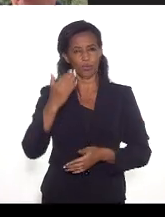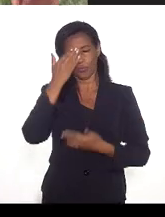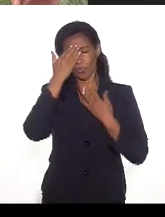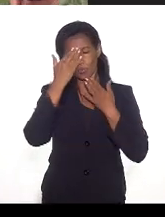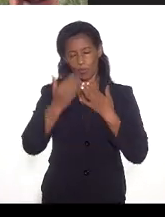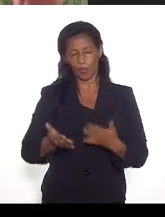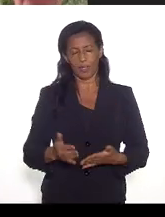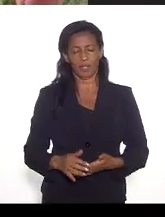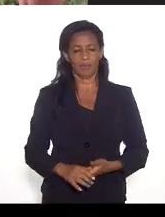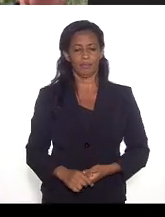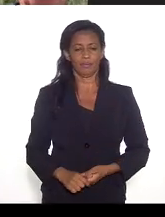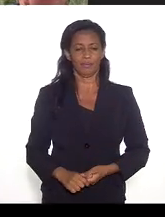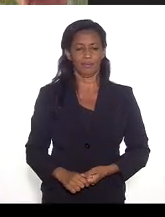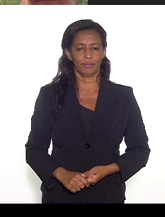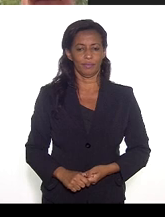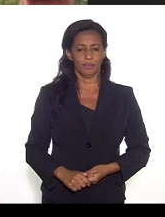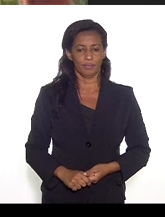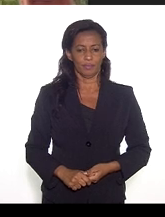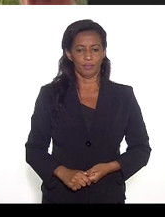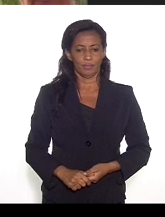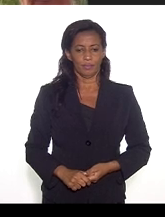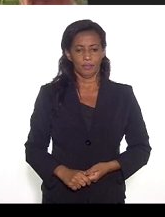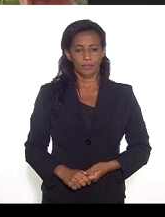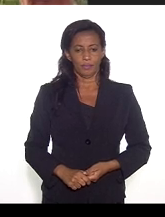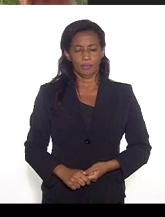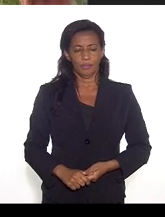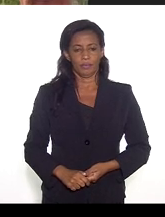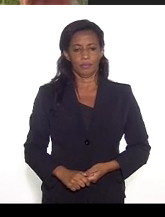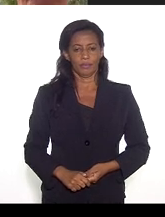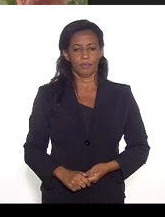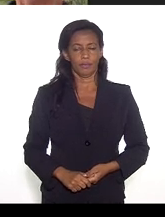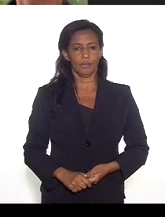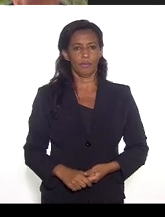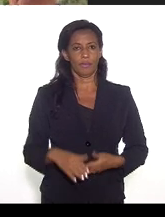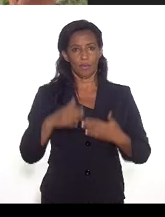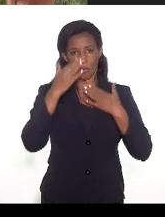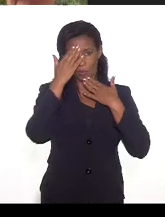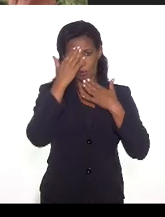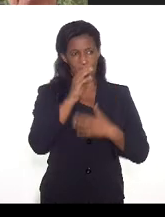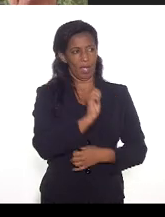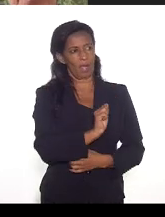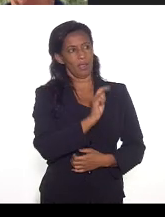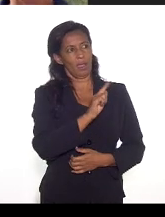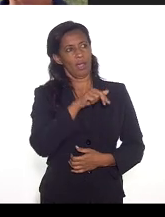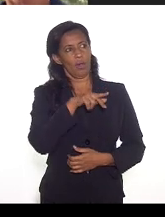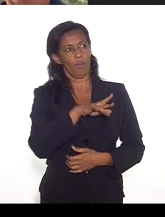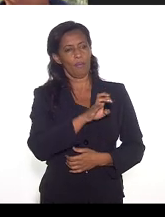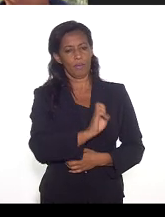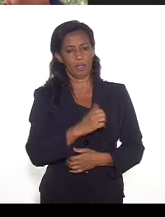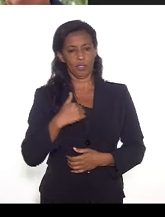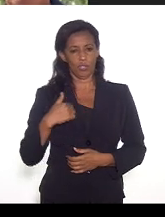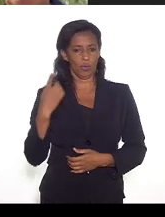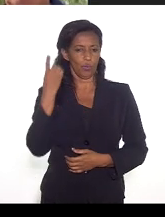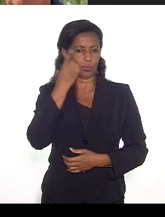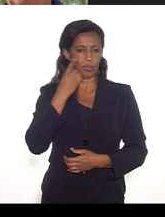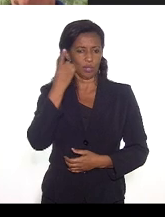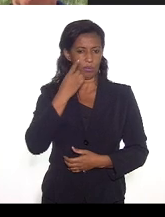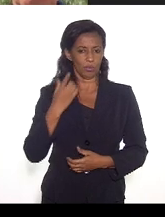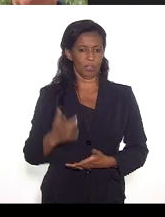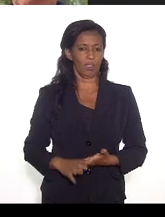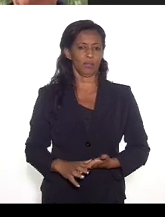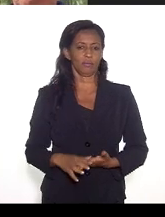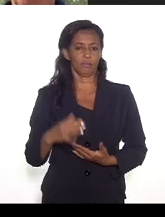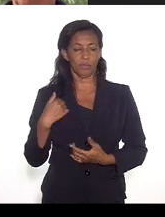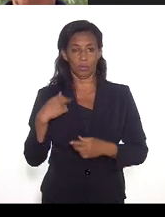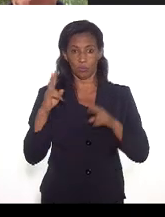Almirante Edésio, um abraço. Obrigada, Almirante Wilkes. Eu e o deputado Valdec estamos aí